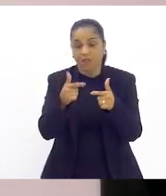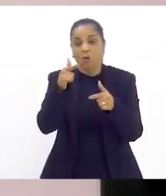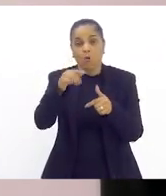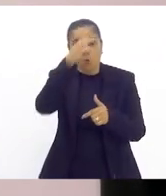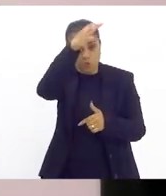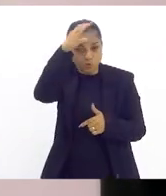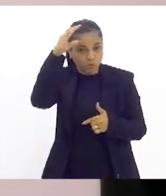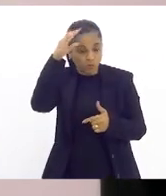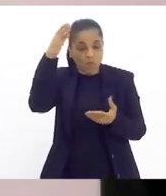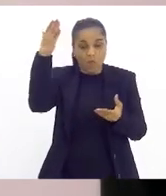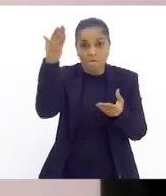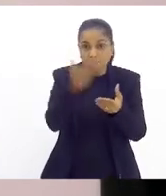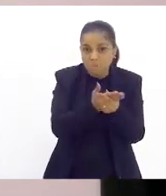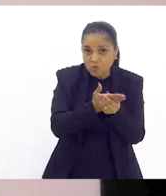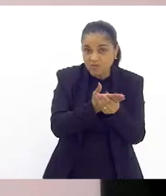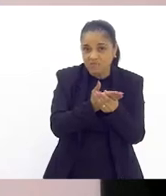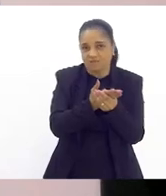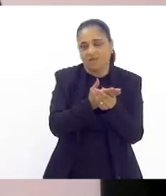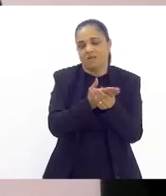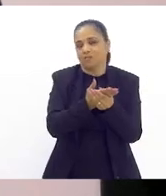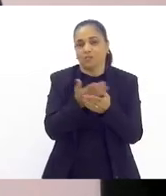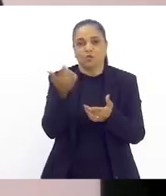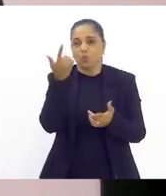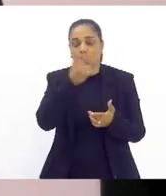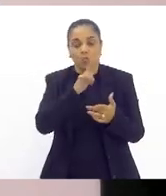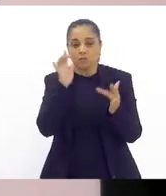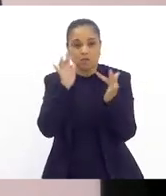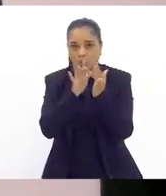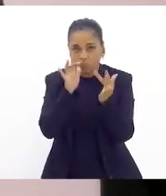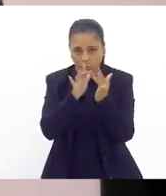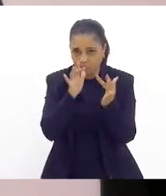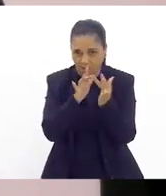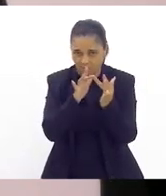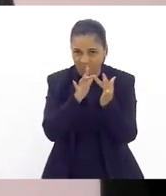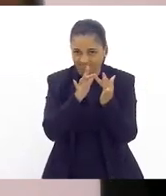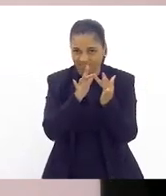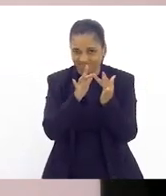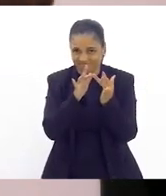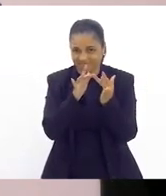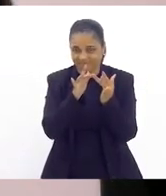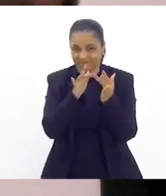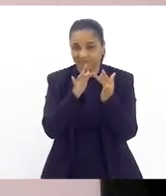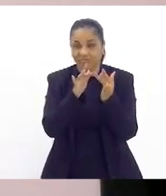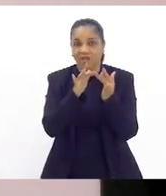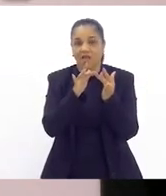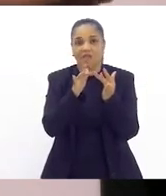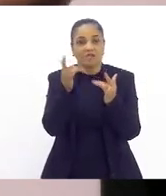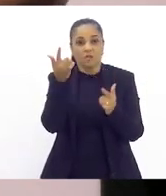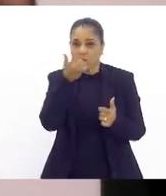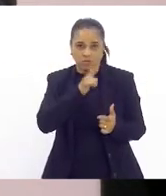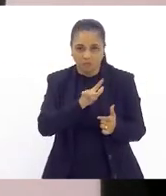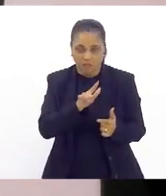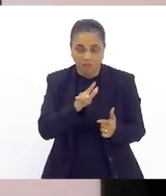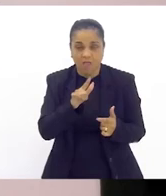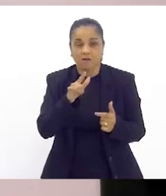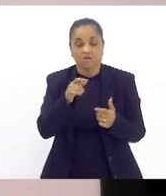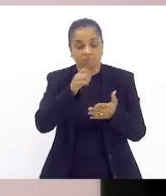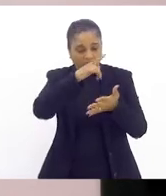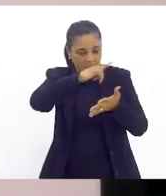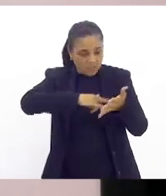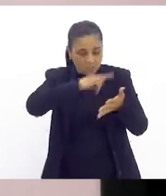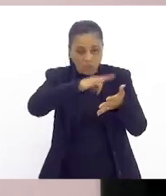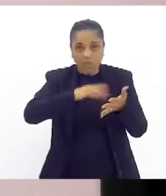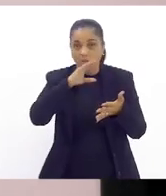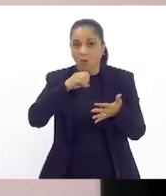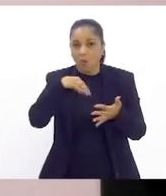tenta entrar em contato não consegue não consegue ele recebe o Toy na conta